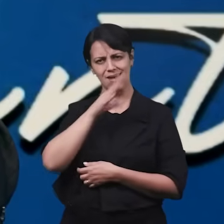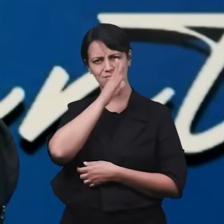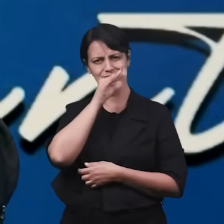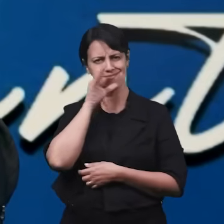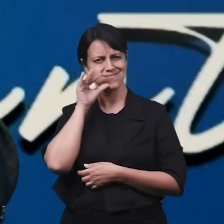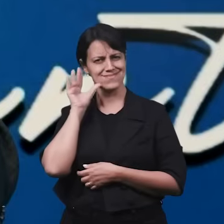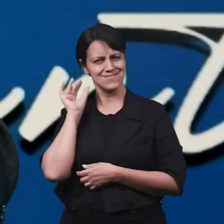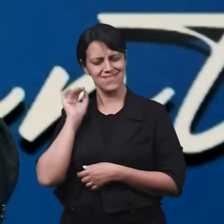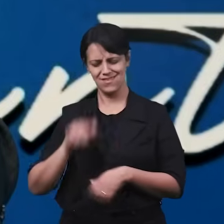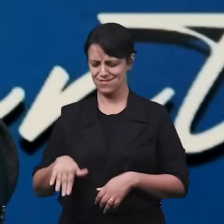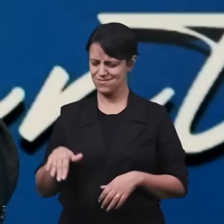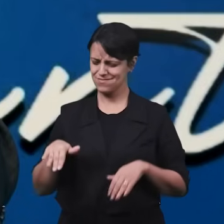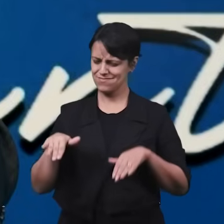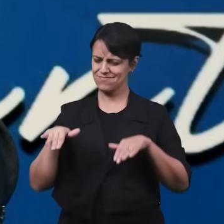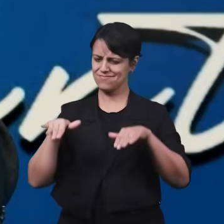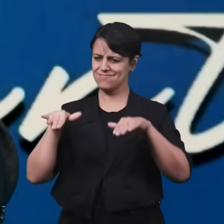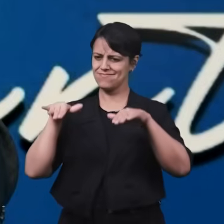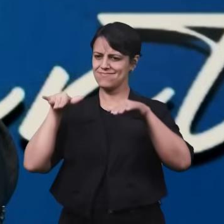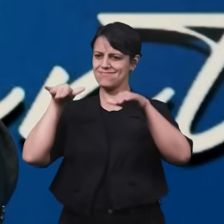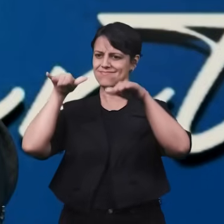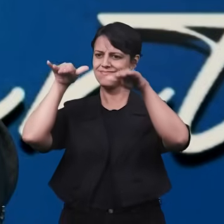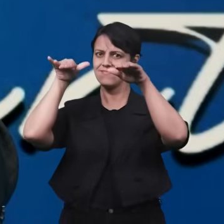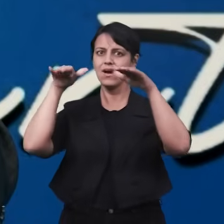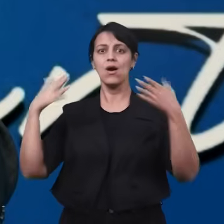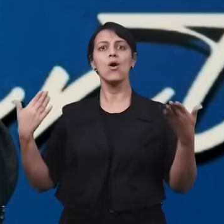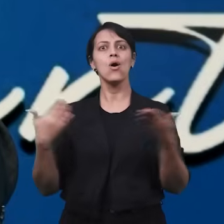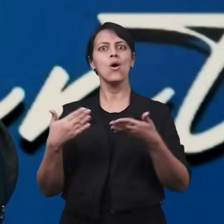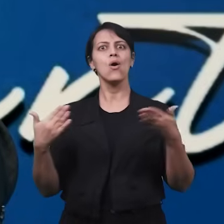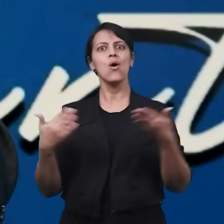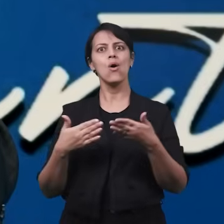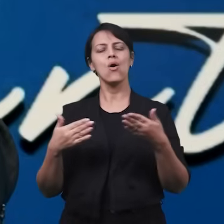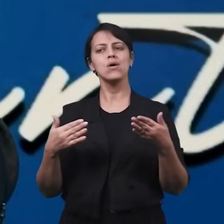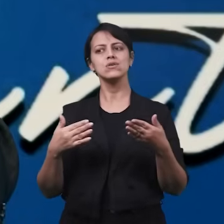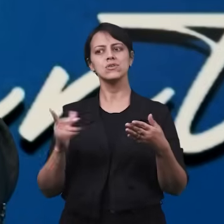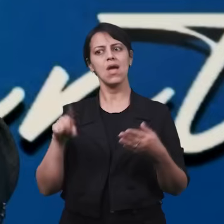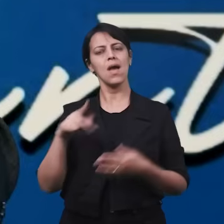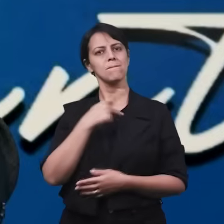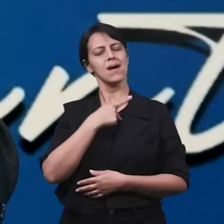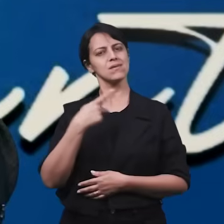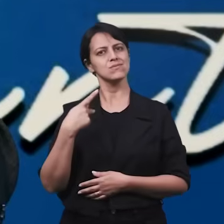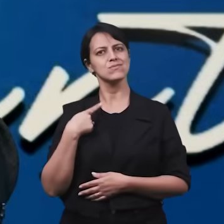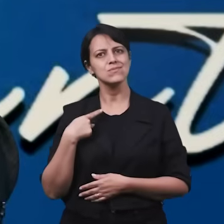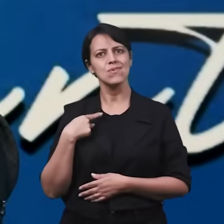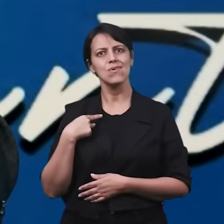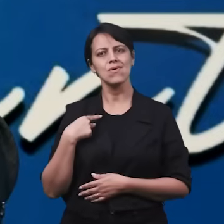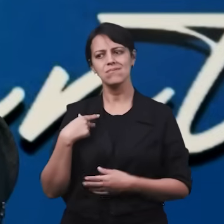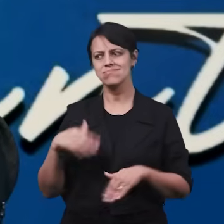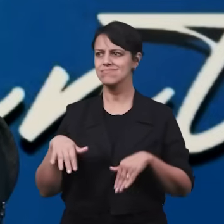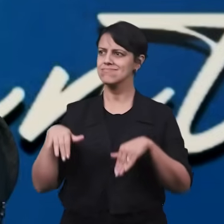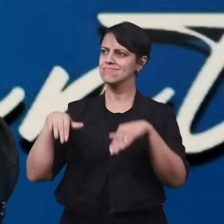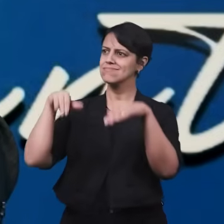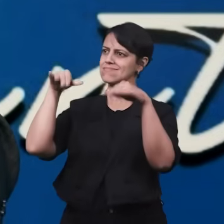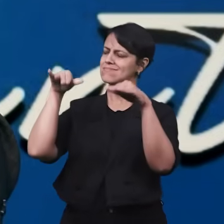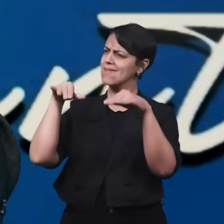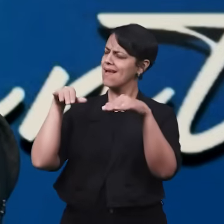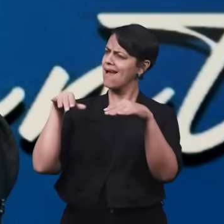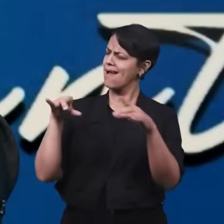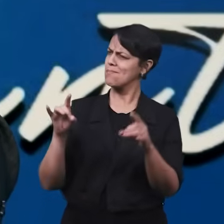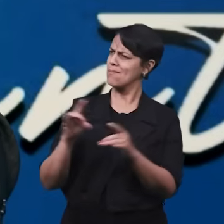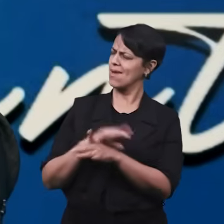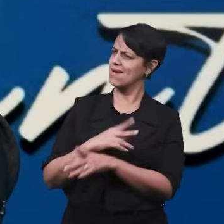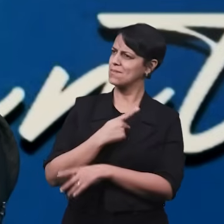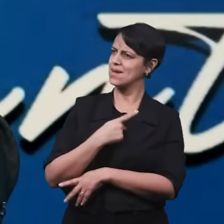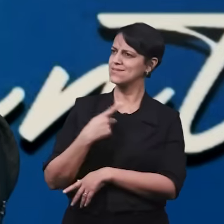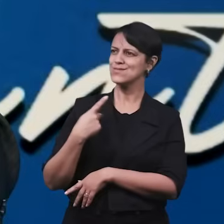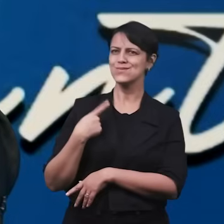né? E hoje essas pessoas são pastores usados na obra do Senhor. Ela coloca aqui um testemunho relacionado ao que ela